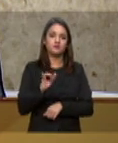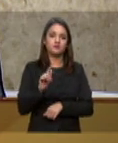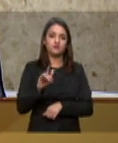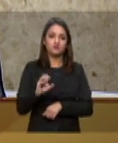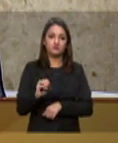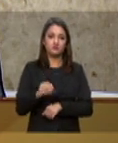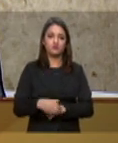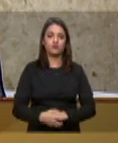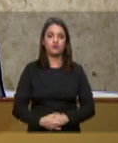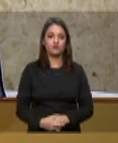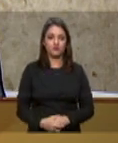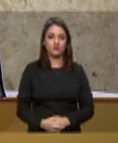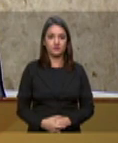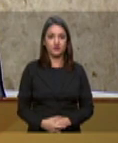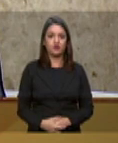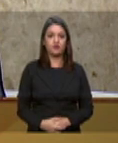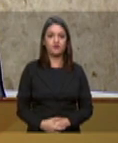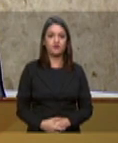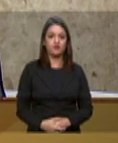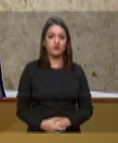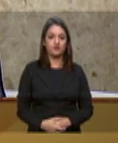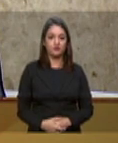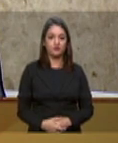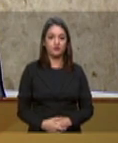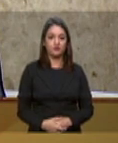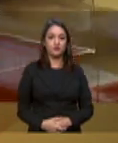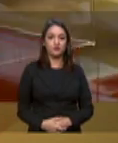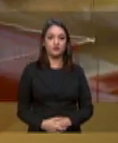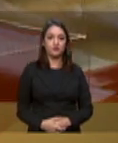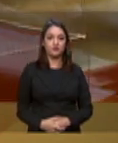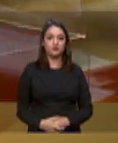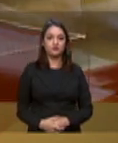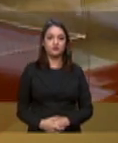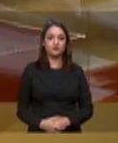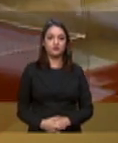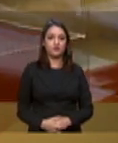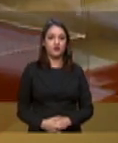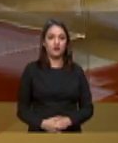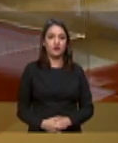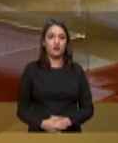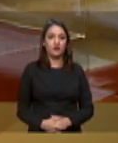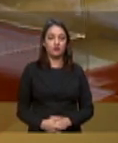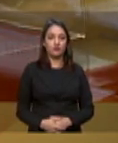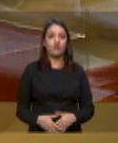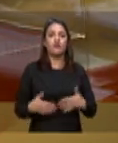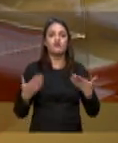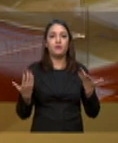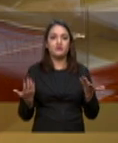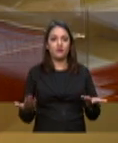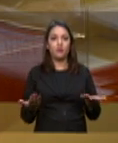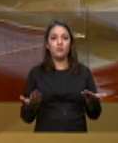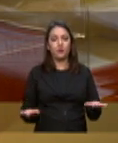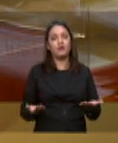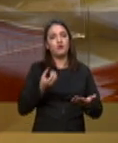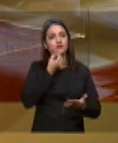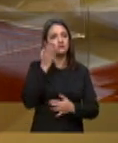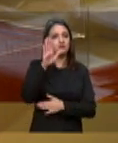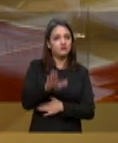Furtado, aqui presencialmente. Boa tarde a todos. Boa tarde, ministro presidente, ministro